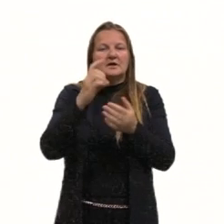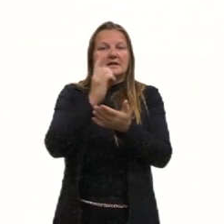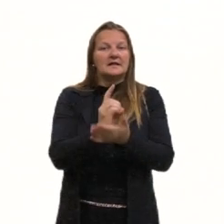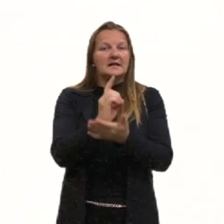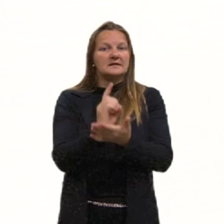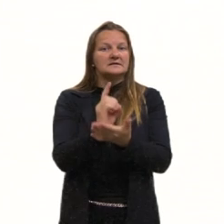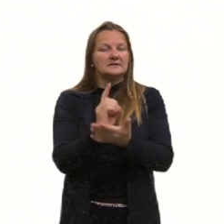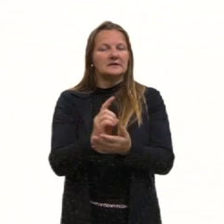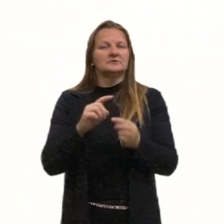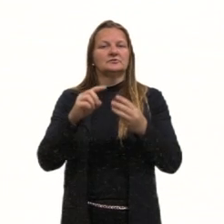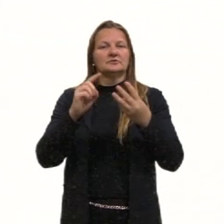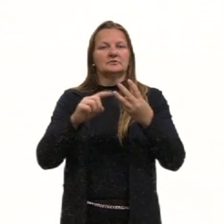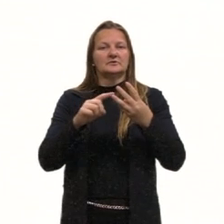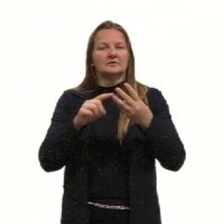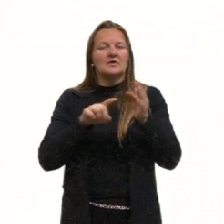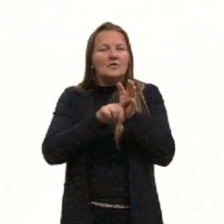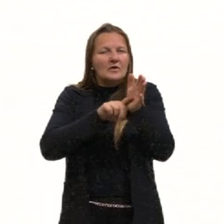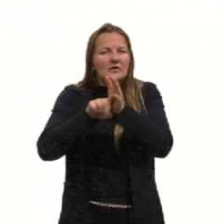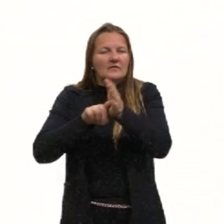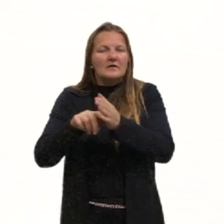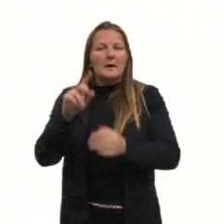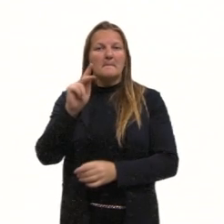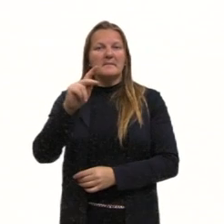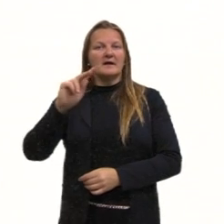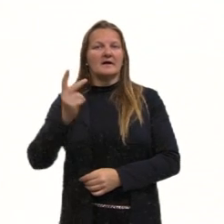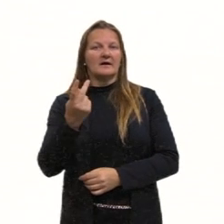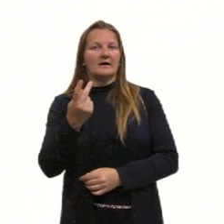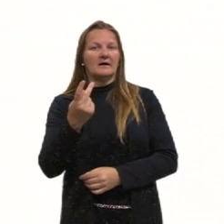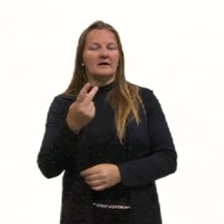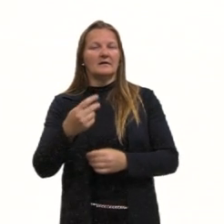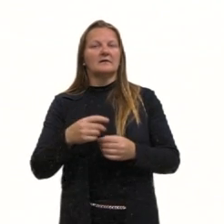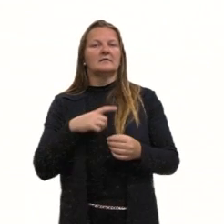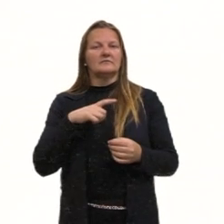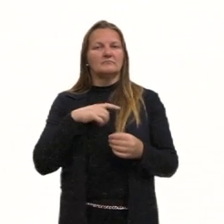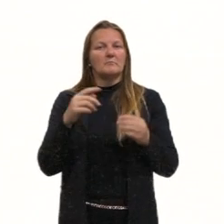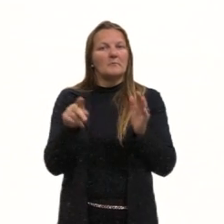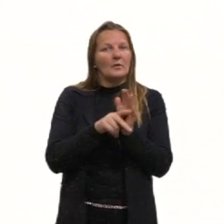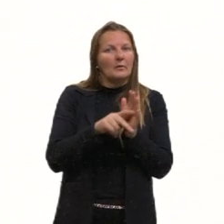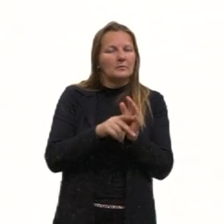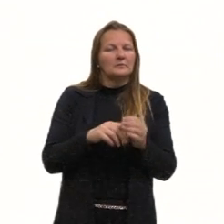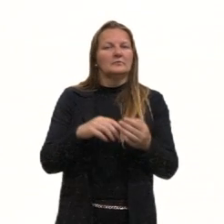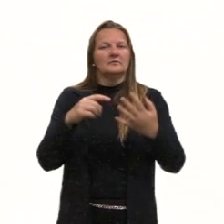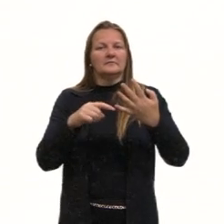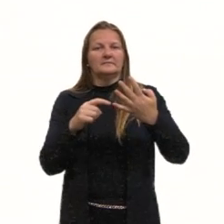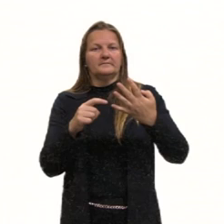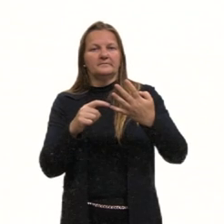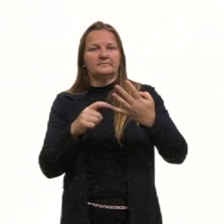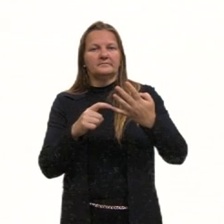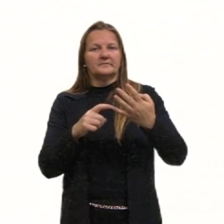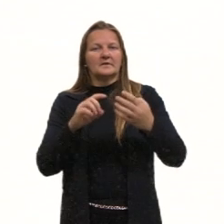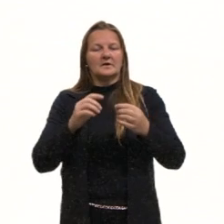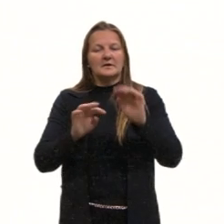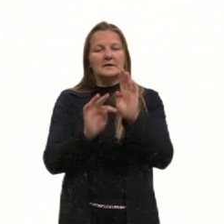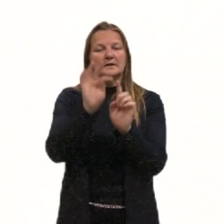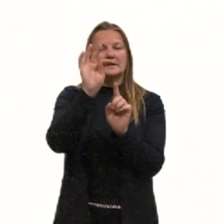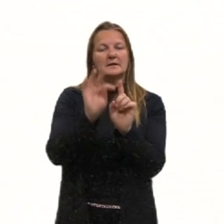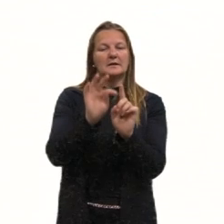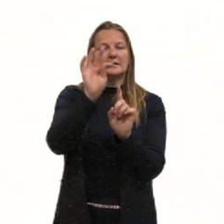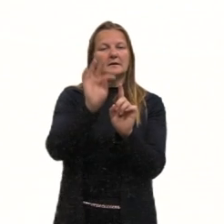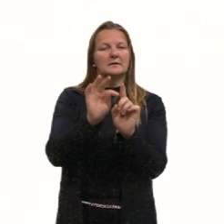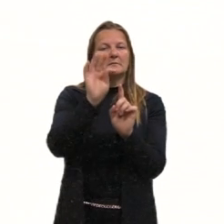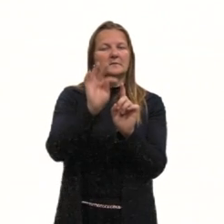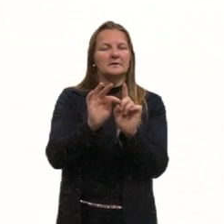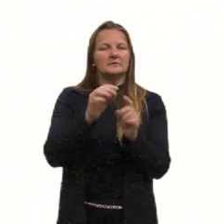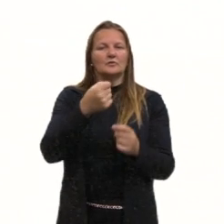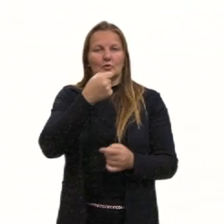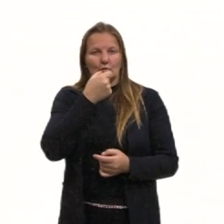comprimido terceiro verificação do PH com papel indicador quarta determinação da temperatura de fusão do comprimido